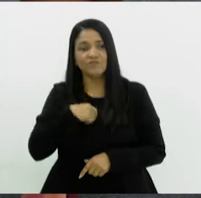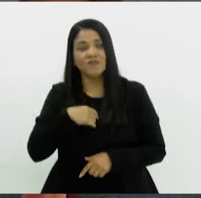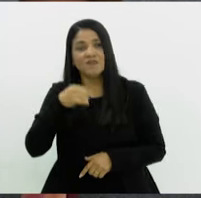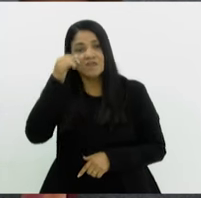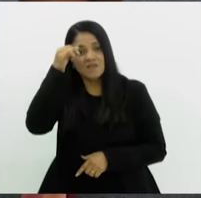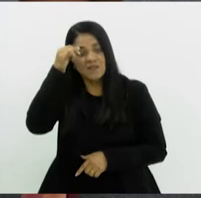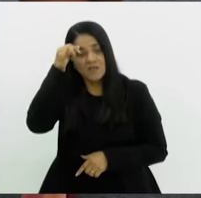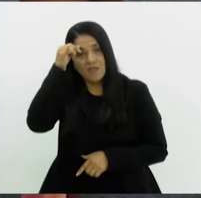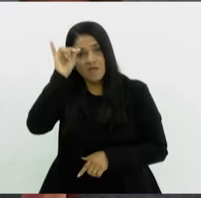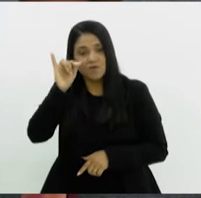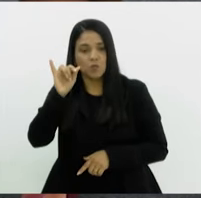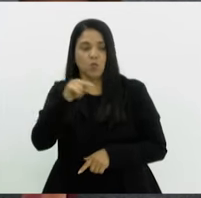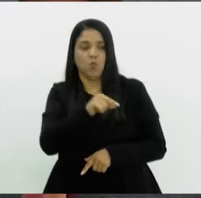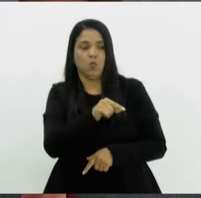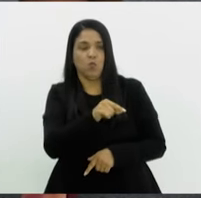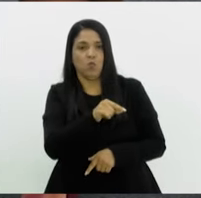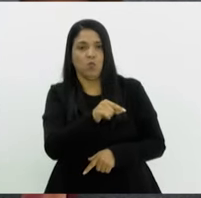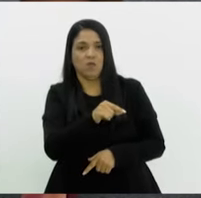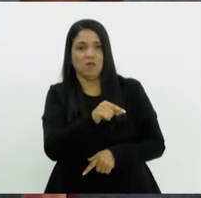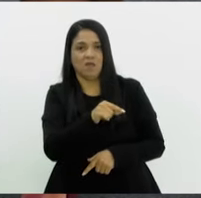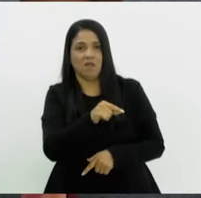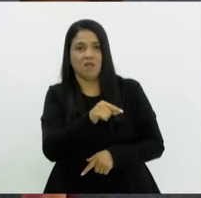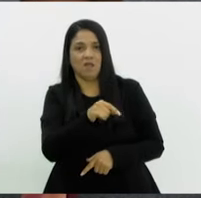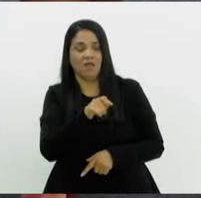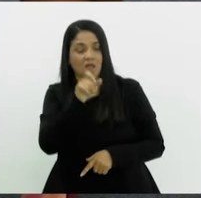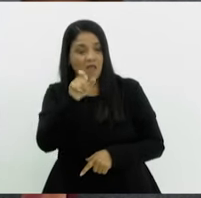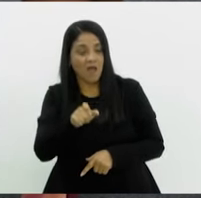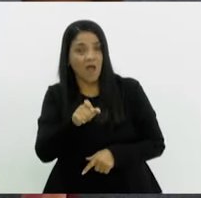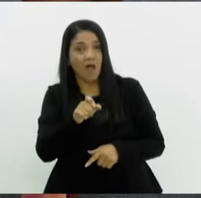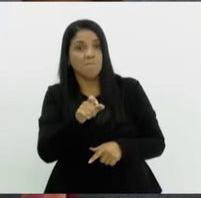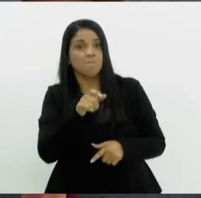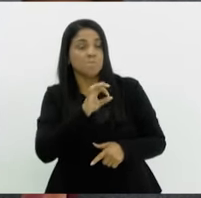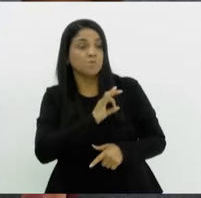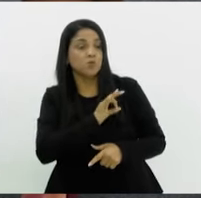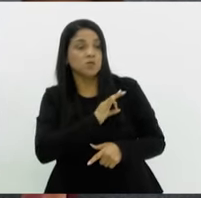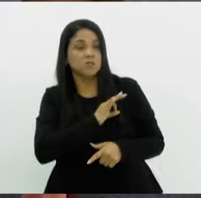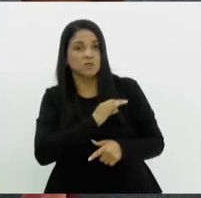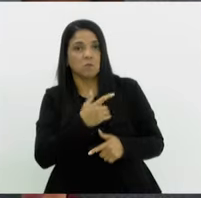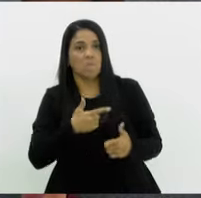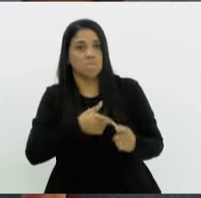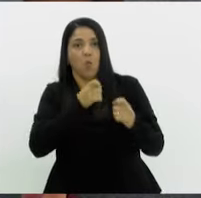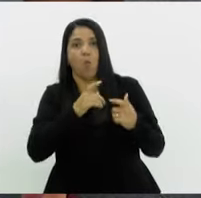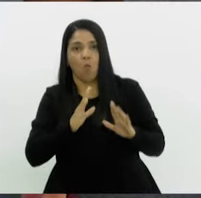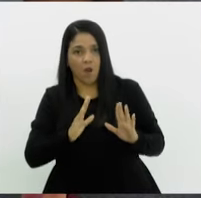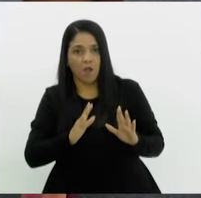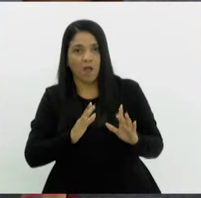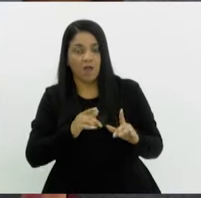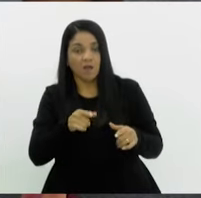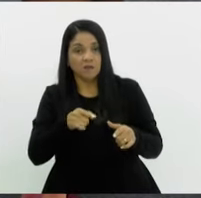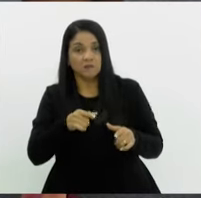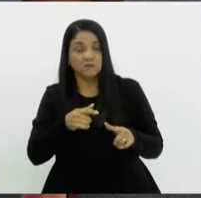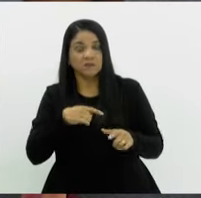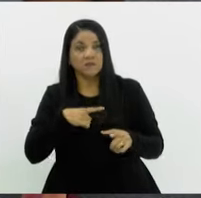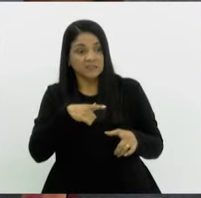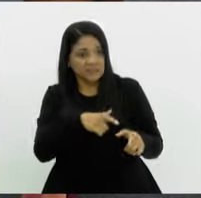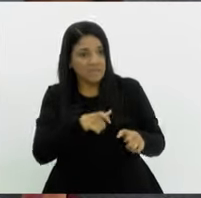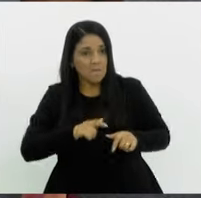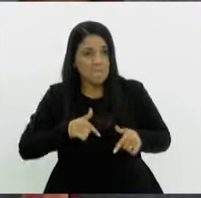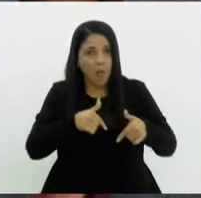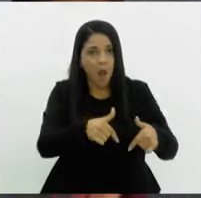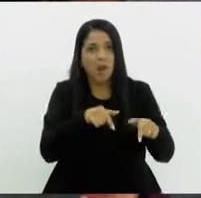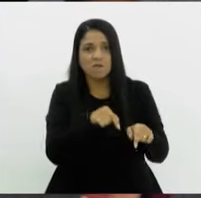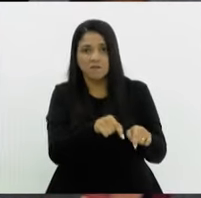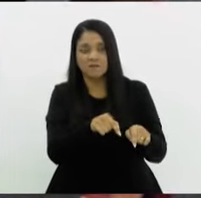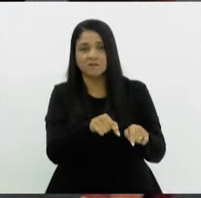protegem esses bandidos não foram para dentro dos policiais, porque eles não poderiam agir. Se usam de força, ia estar todo mundo